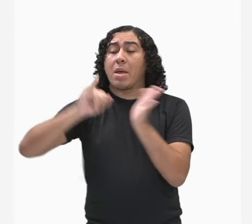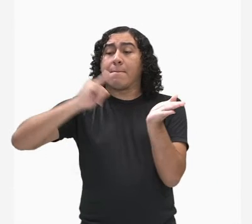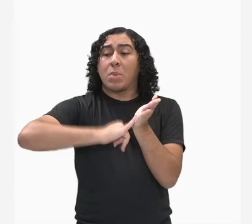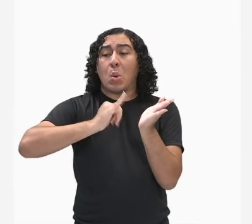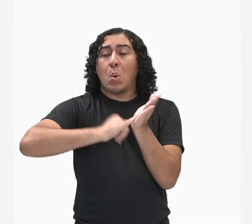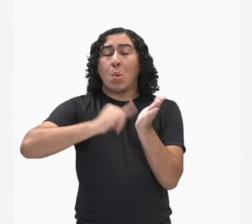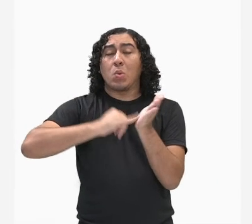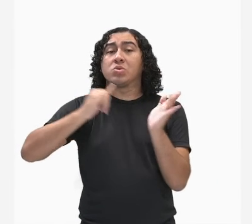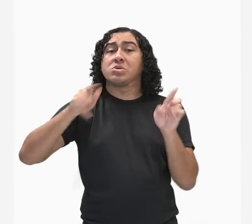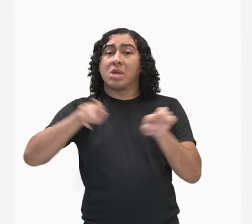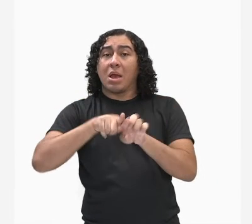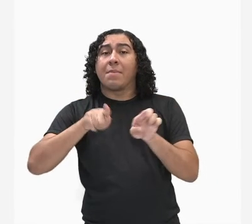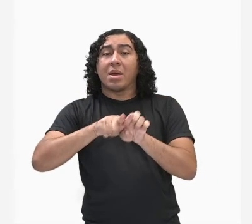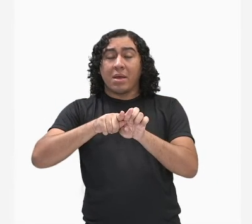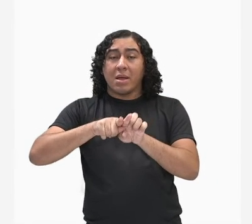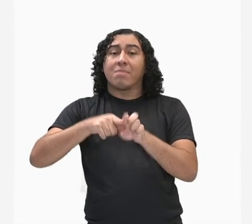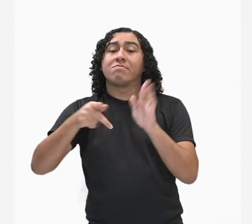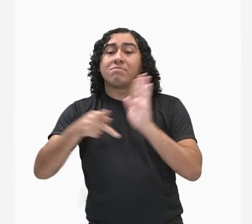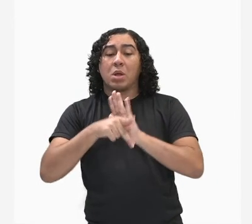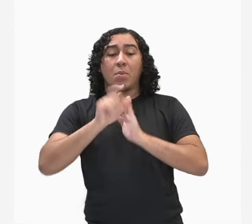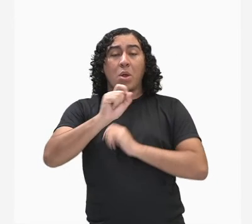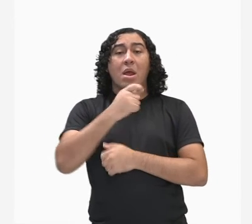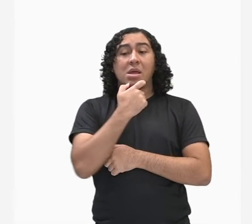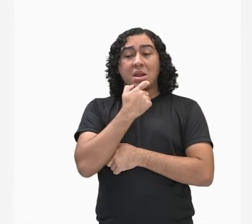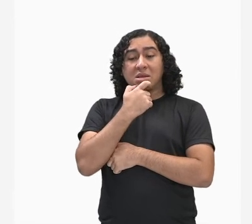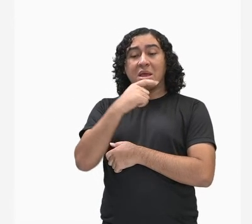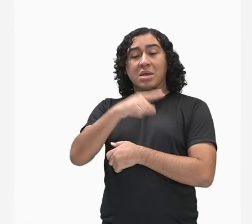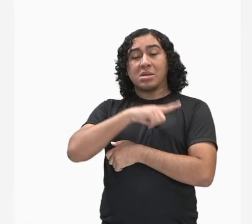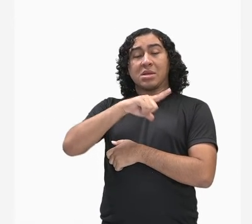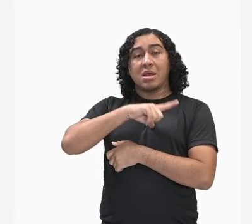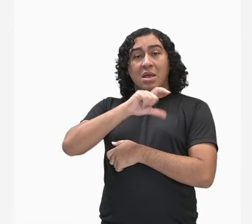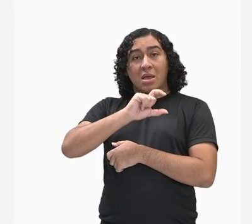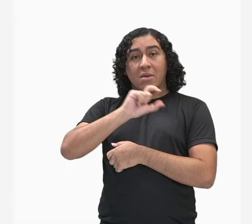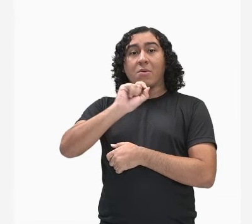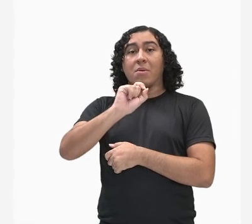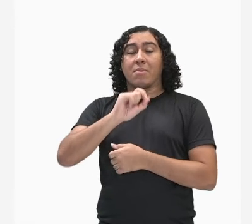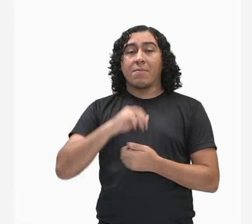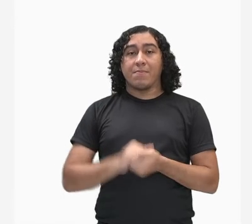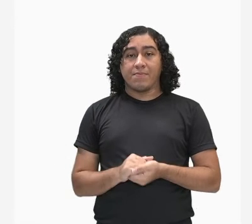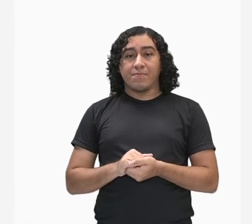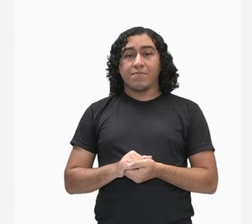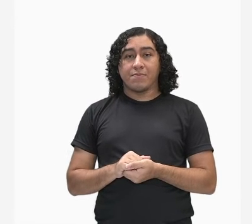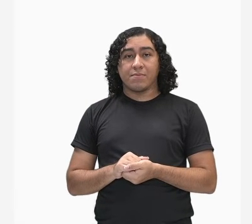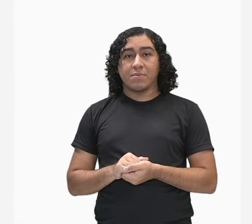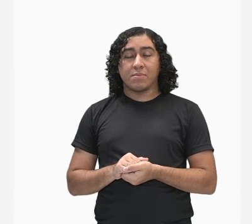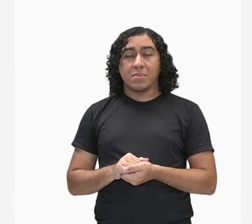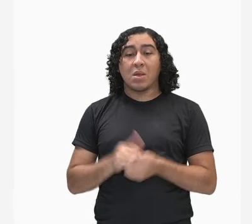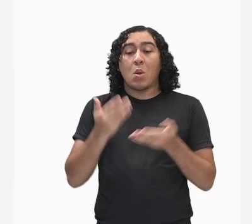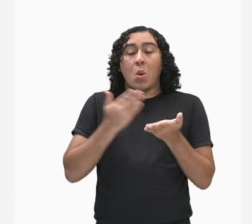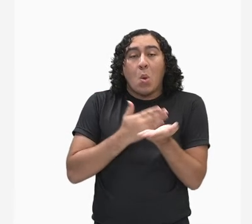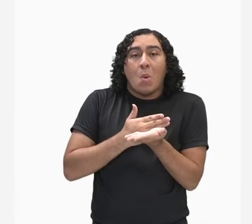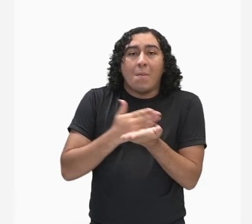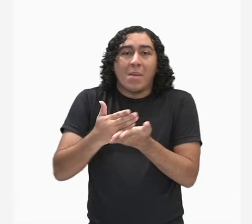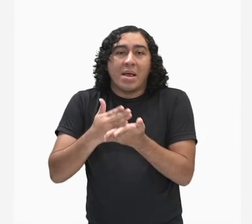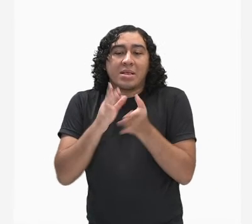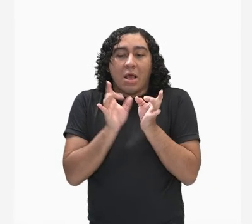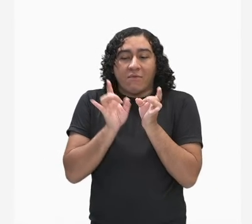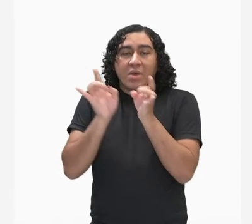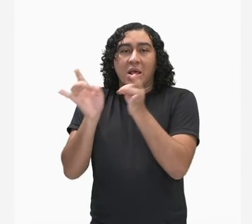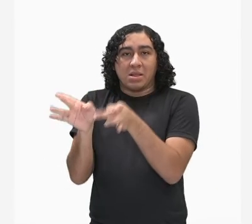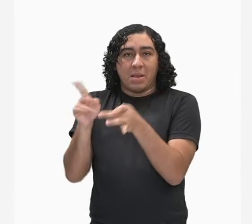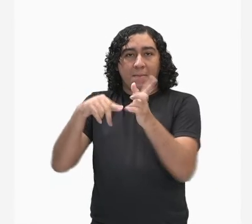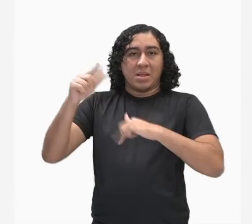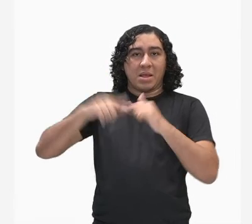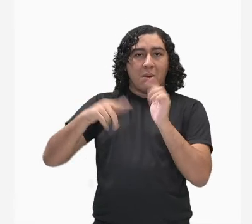impostos, para que a Inglaterra coloque aqui dentro do nosso país os seus produtos. Então ele vai dizer, olha,